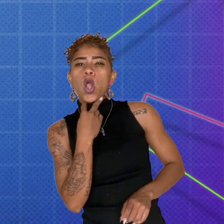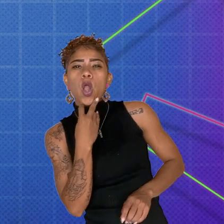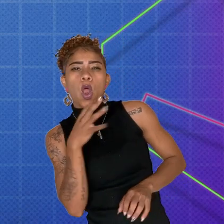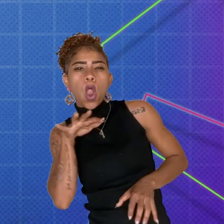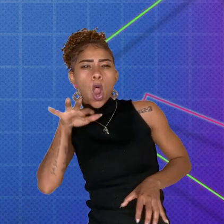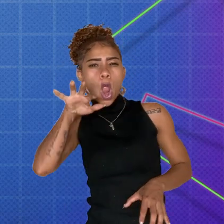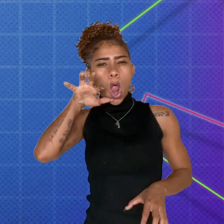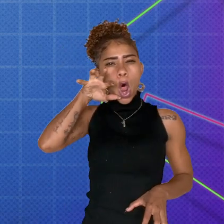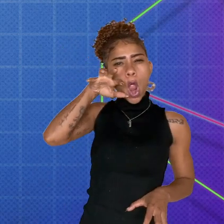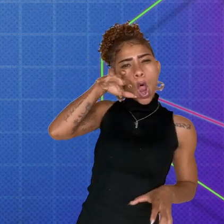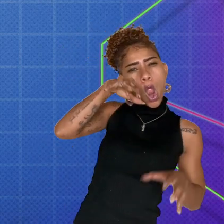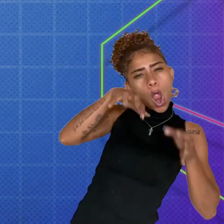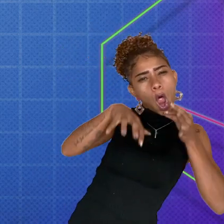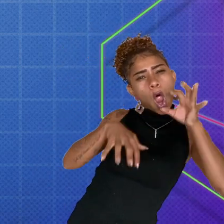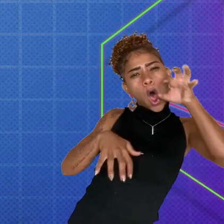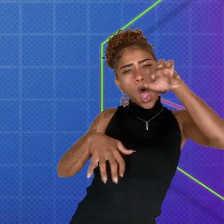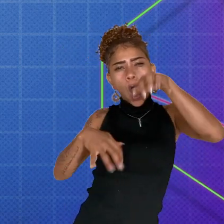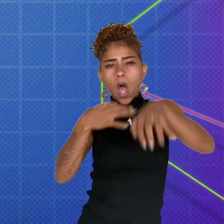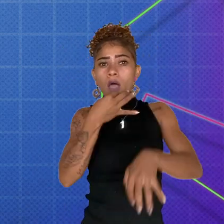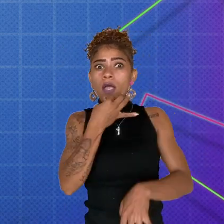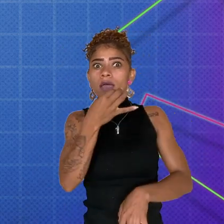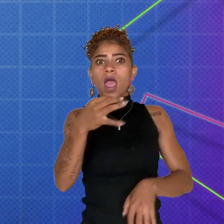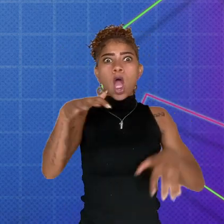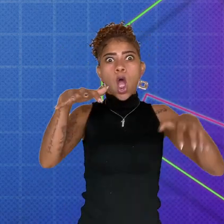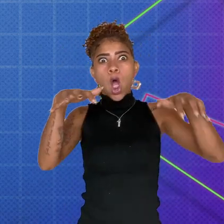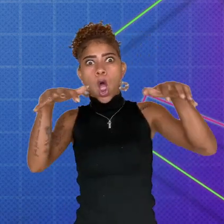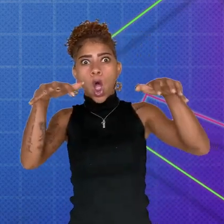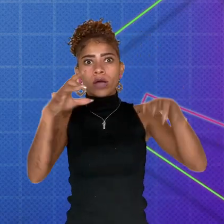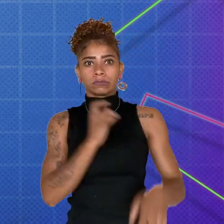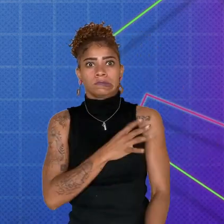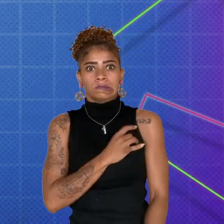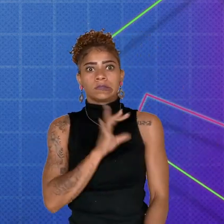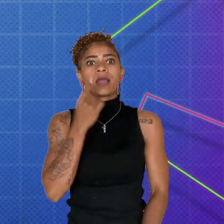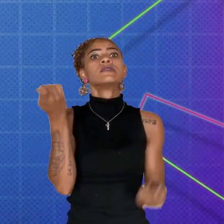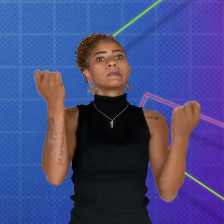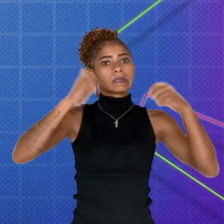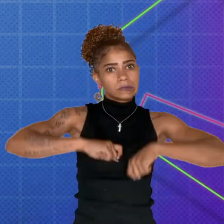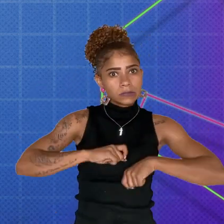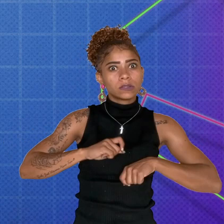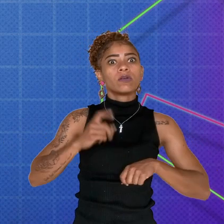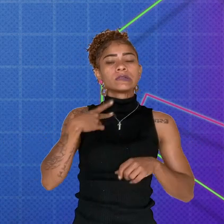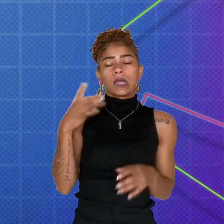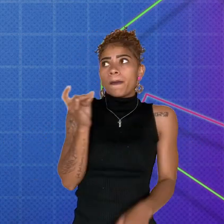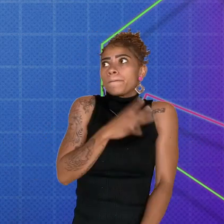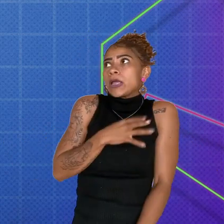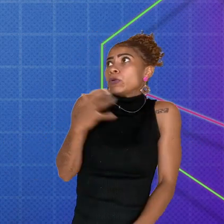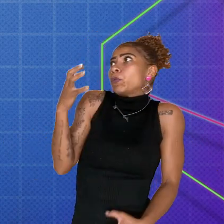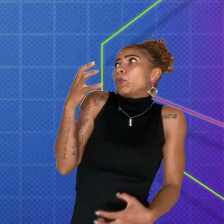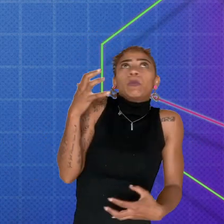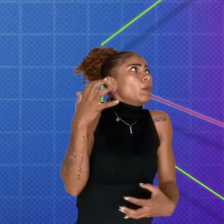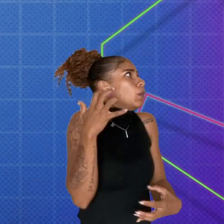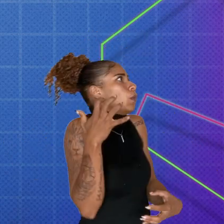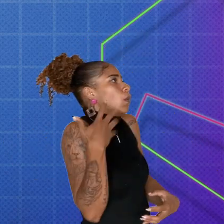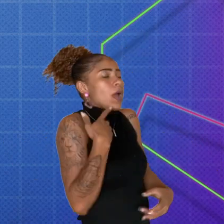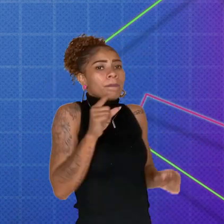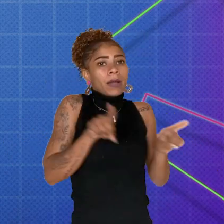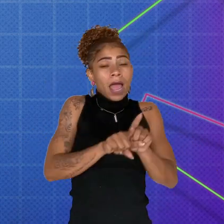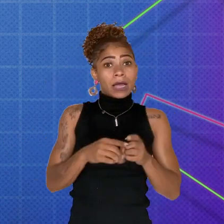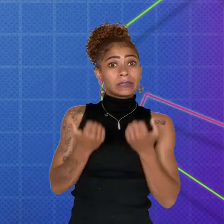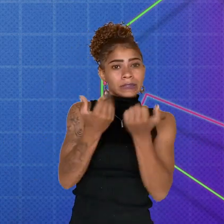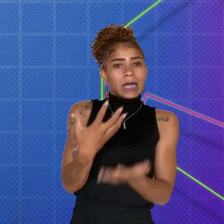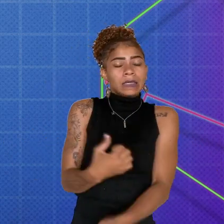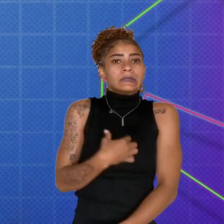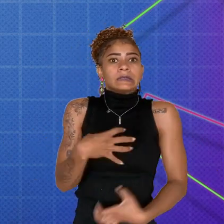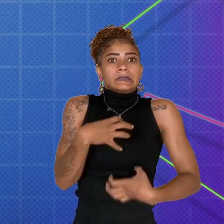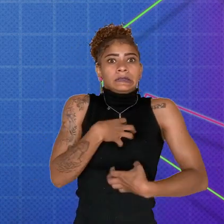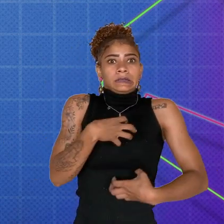dos zumbis são uma excelente maneira de criar uma atmosfera assustadora. Os gemidos precisam ser amedrontadores e agourentos para